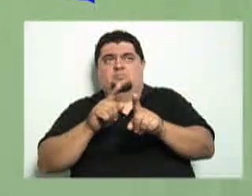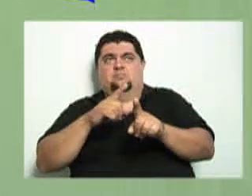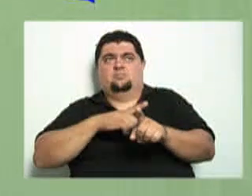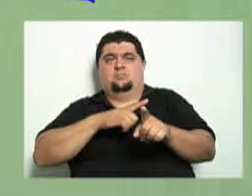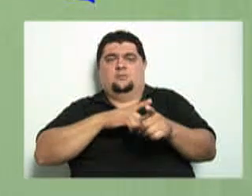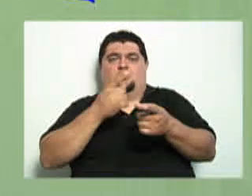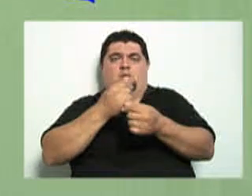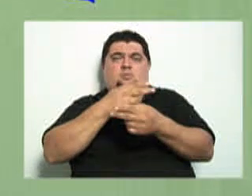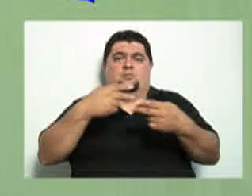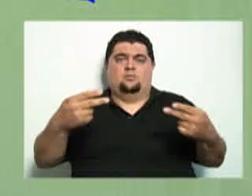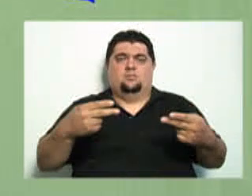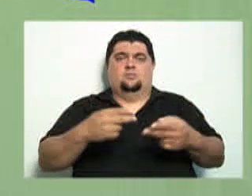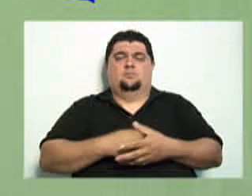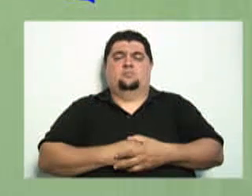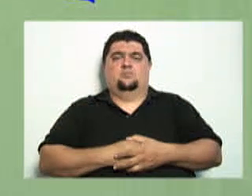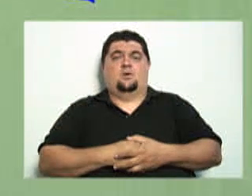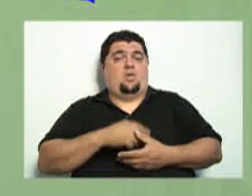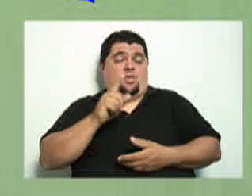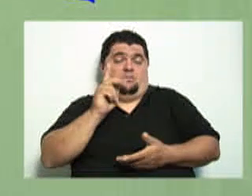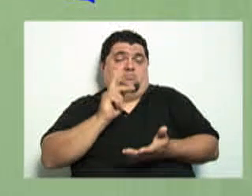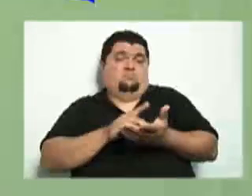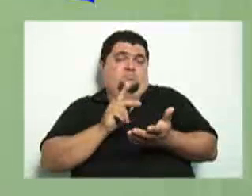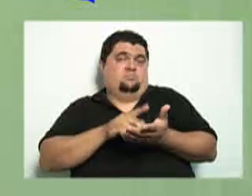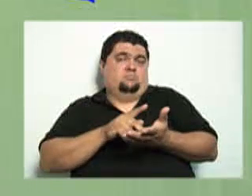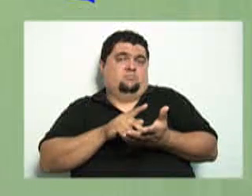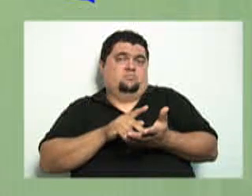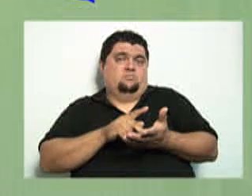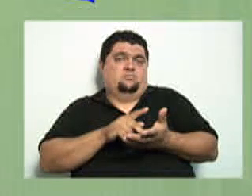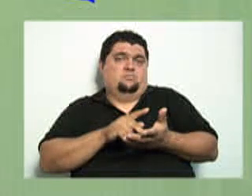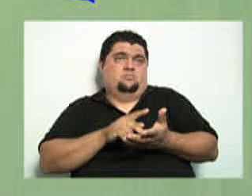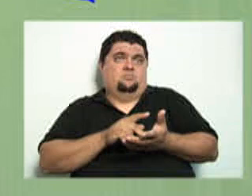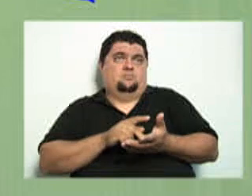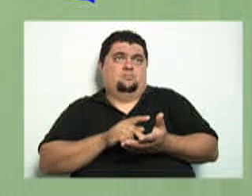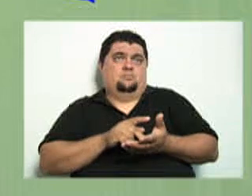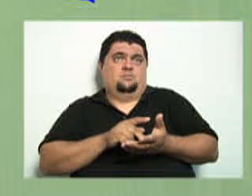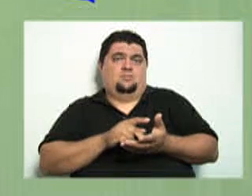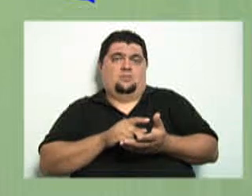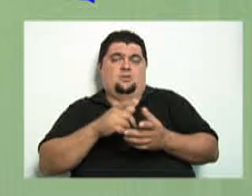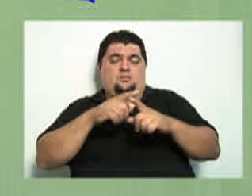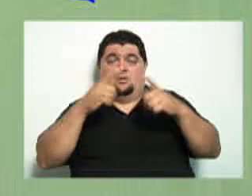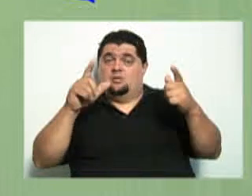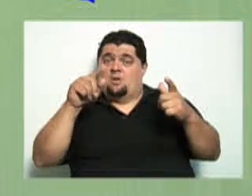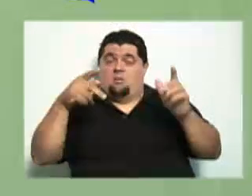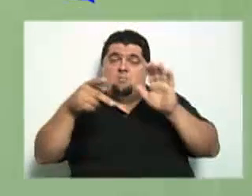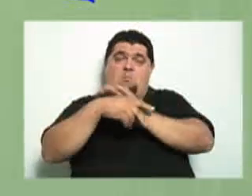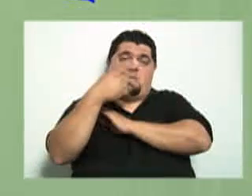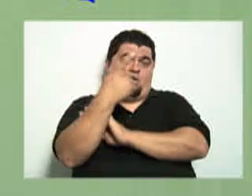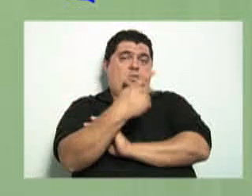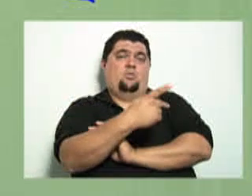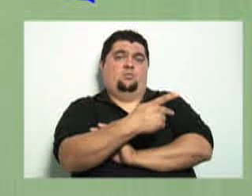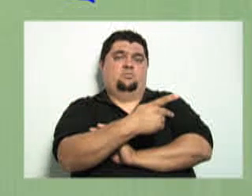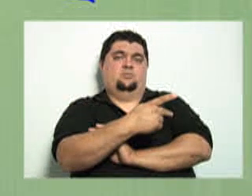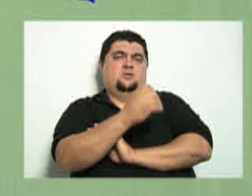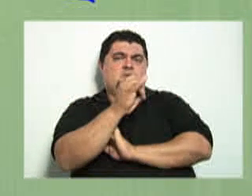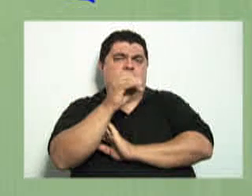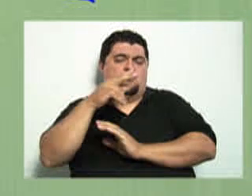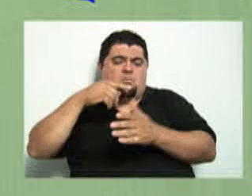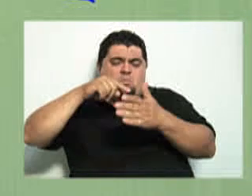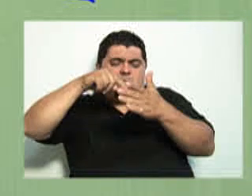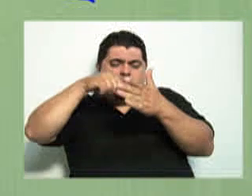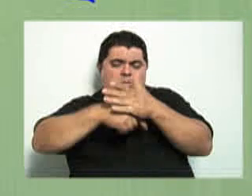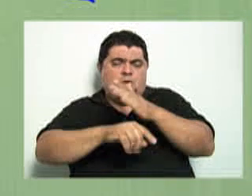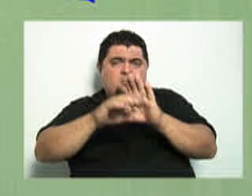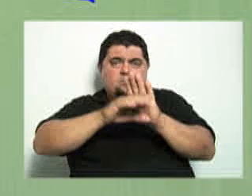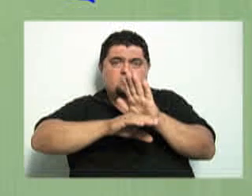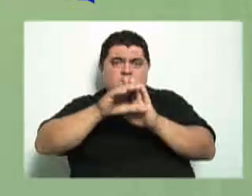produção, né? Tá ligada essa questão. Quando a gente vai falar de crescimento, a gente fala disso. Se a gente for aprofundar um pouquinho mais o conceito